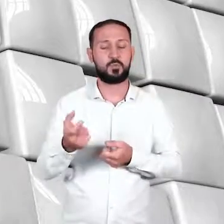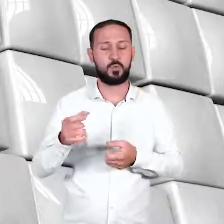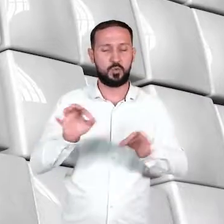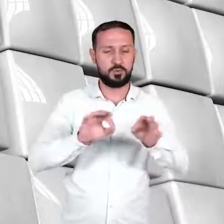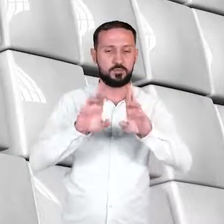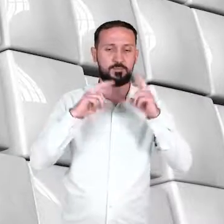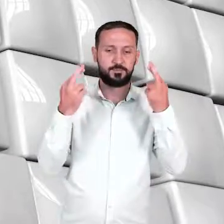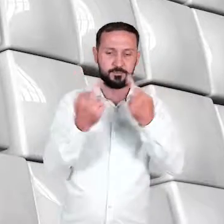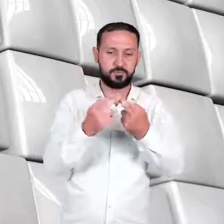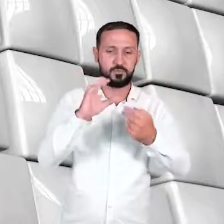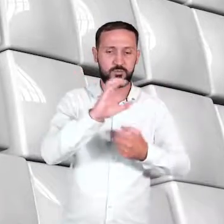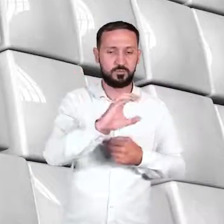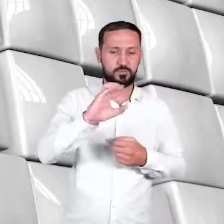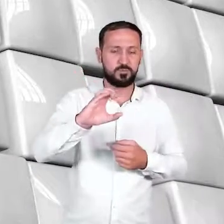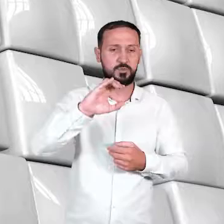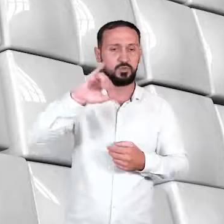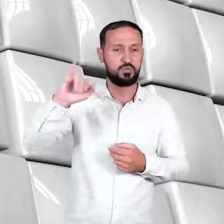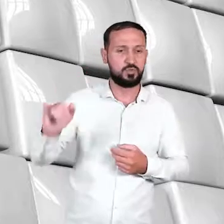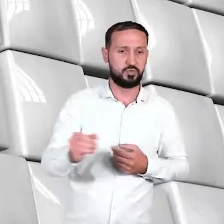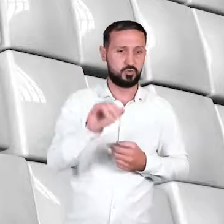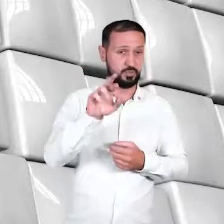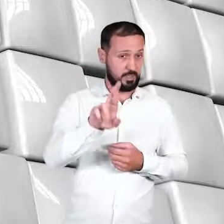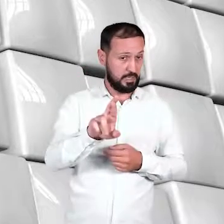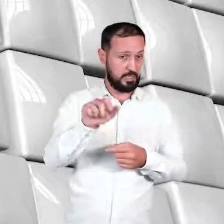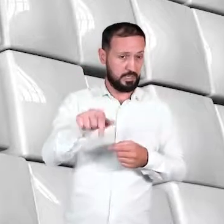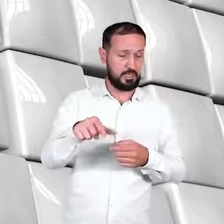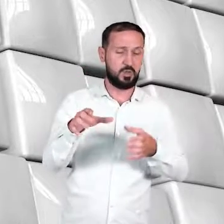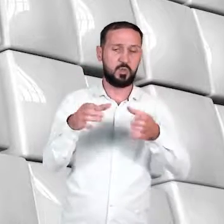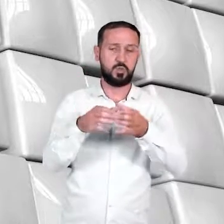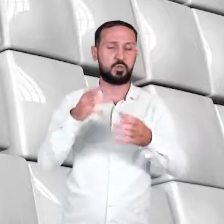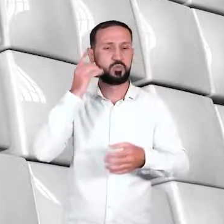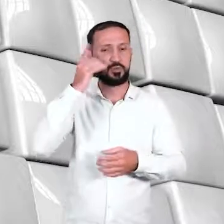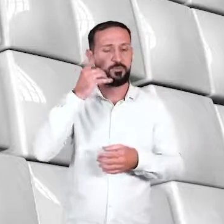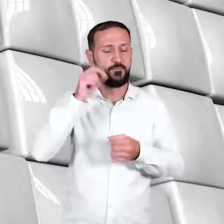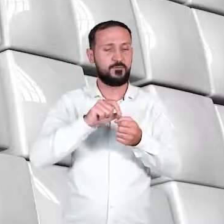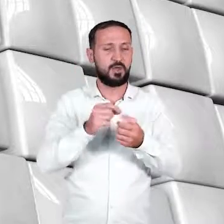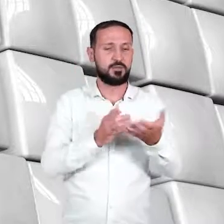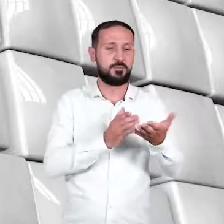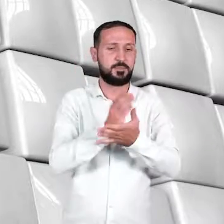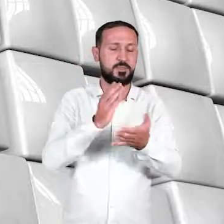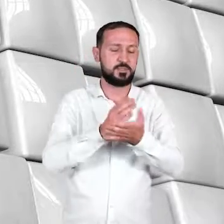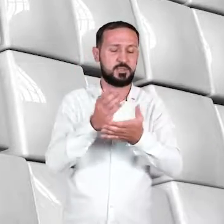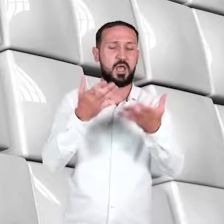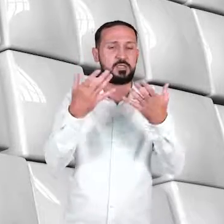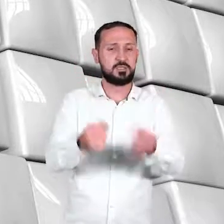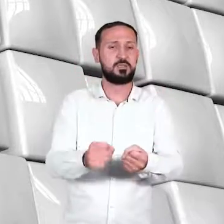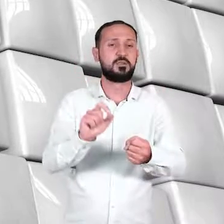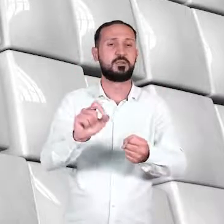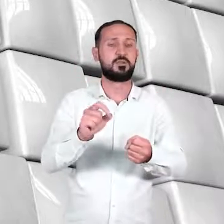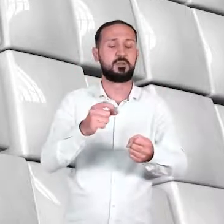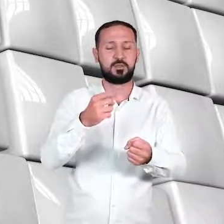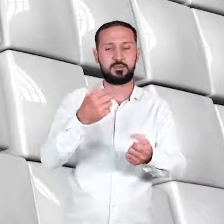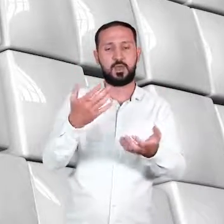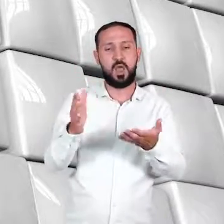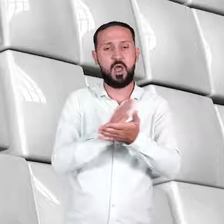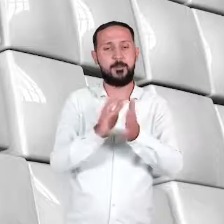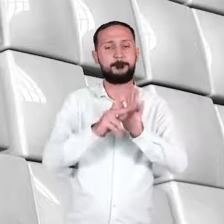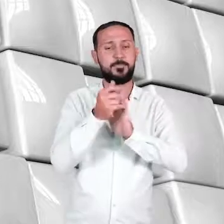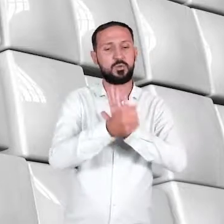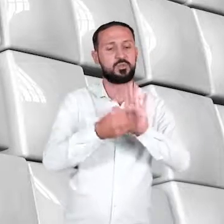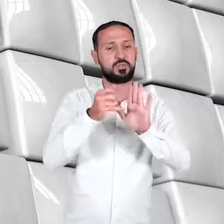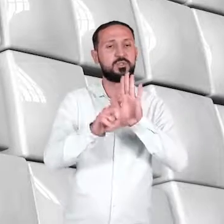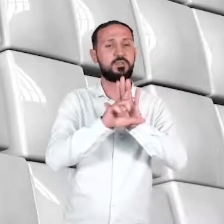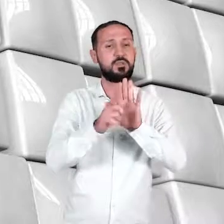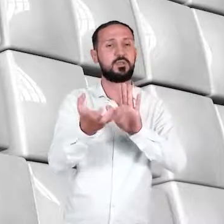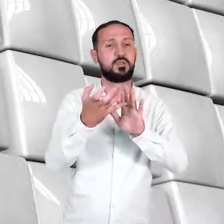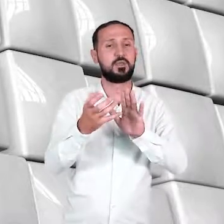pela Comissão de Constituição, Justiça e Redação, deputados emitem parecer favorável à tramitação de projeto